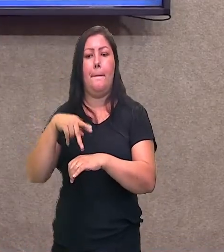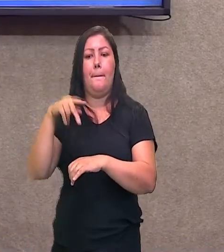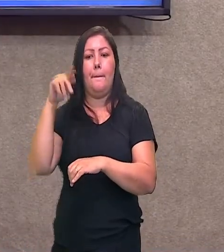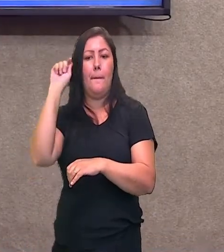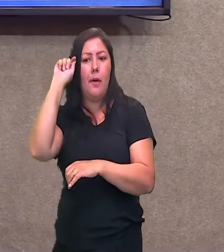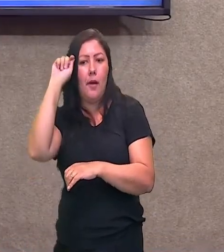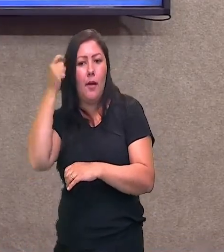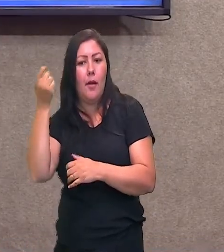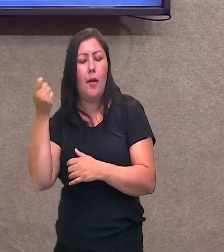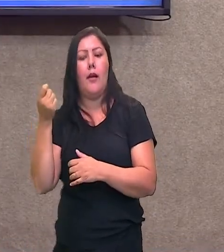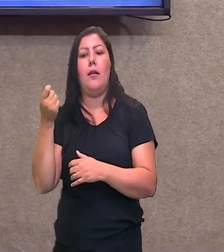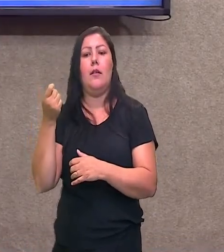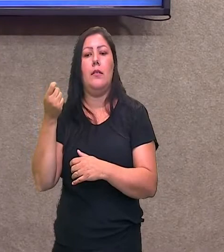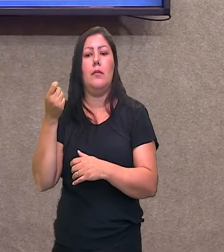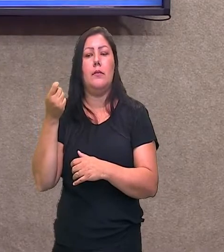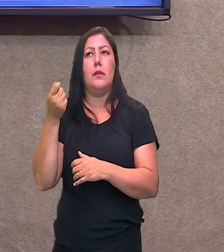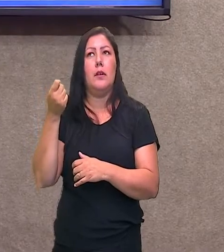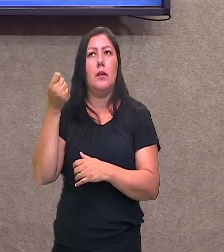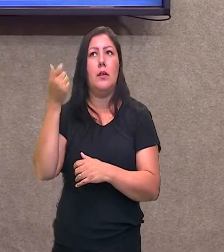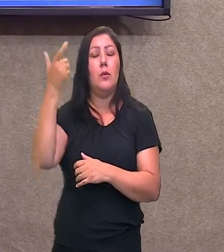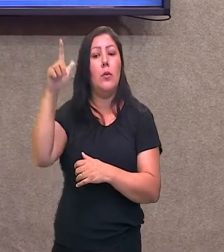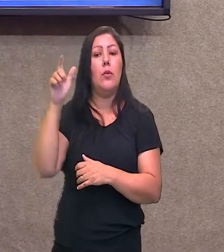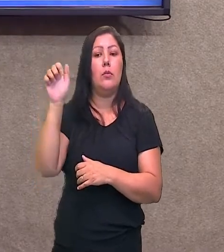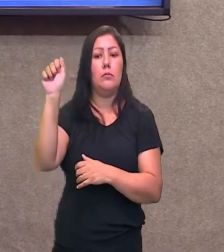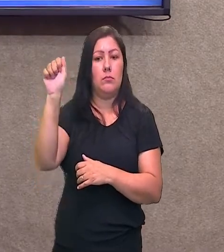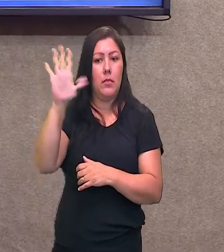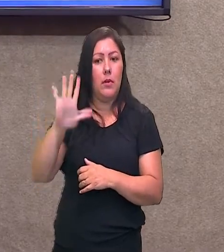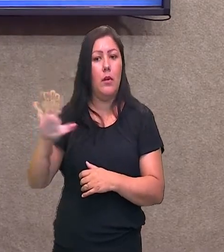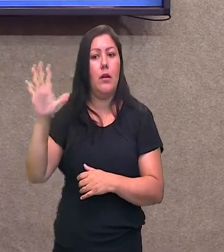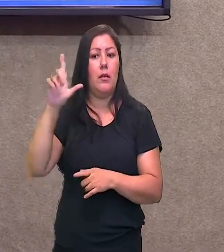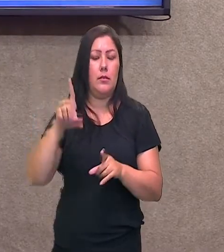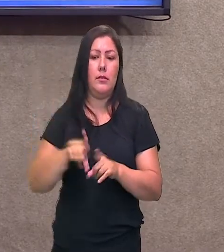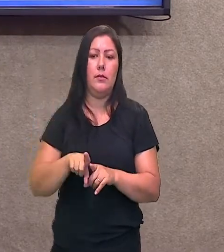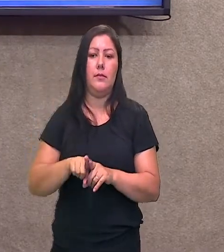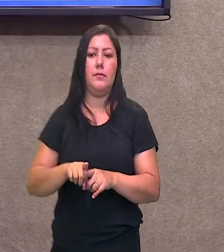países da Ásia. Tá?